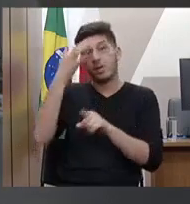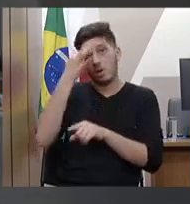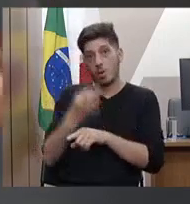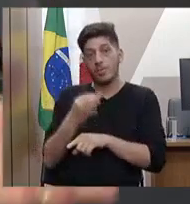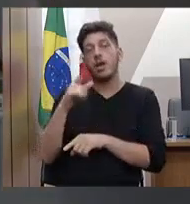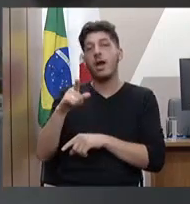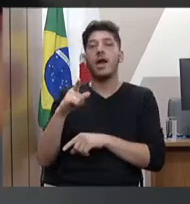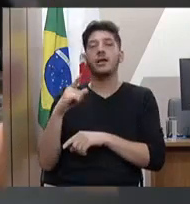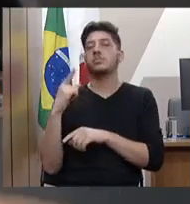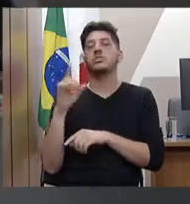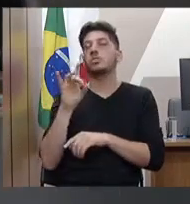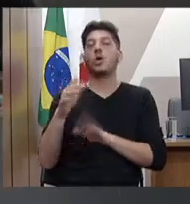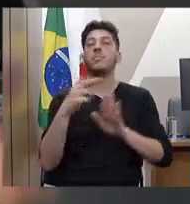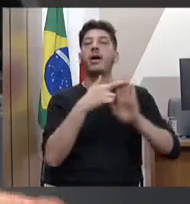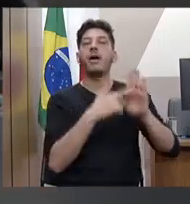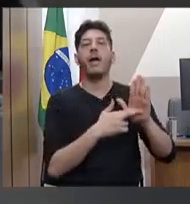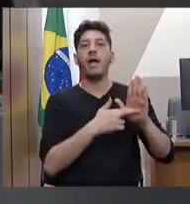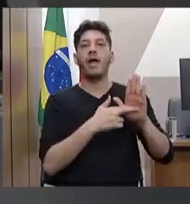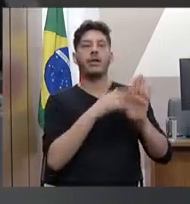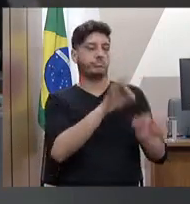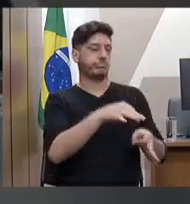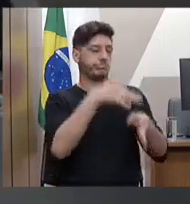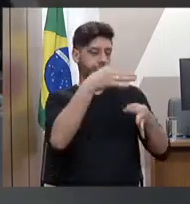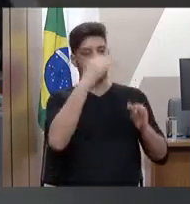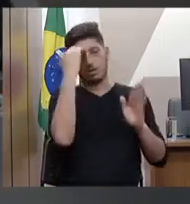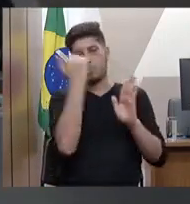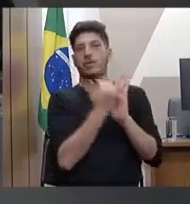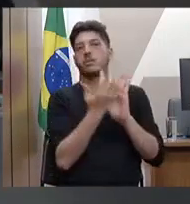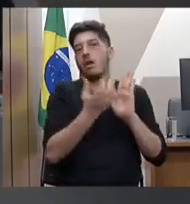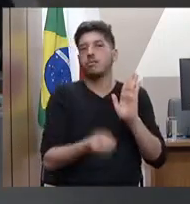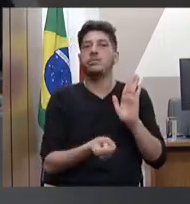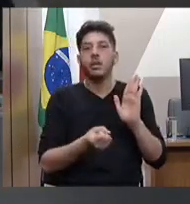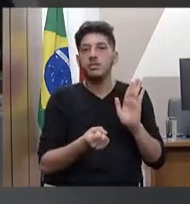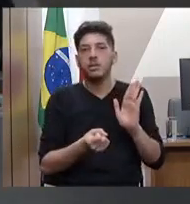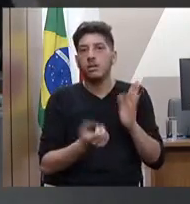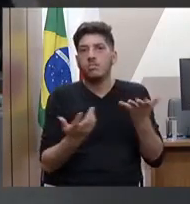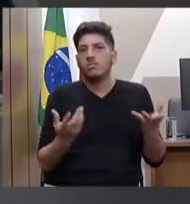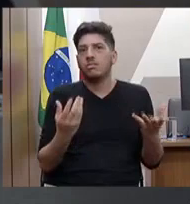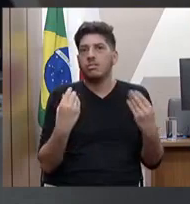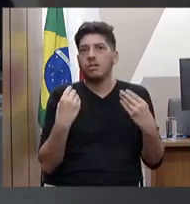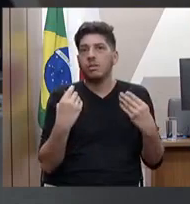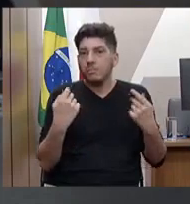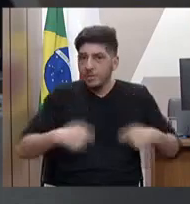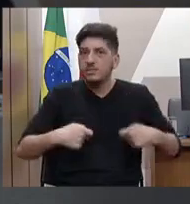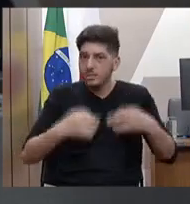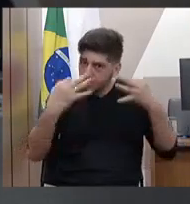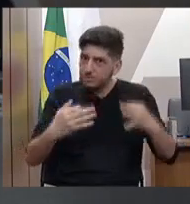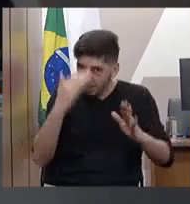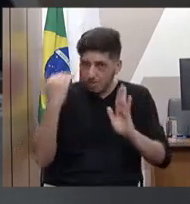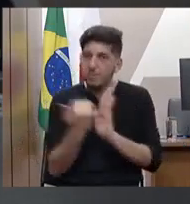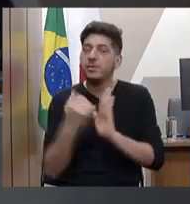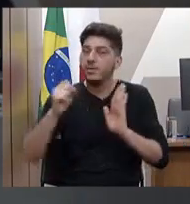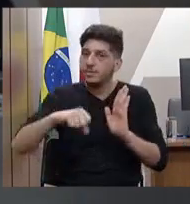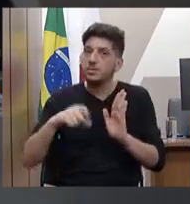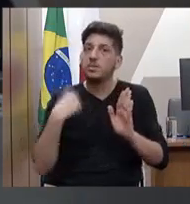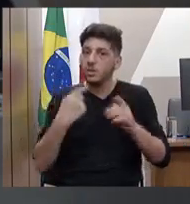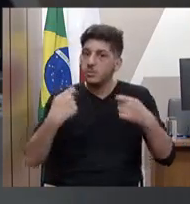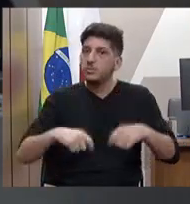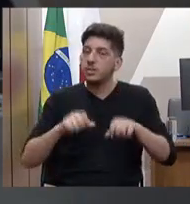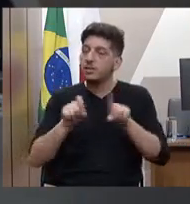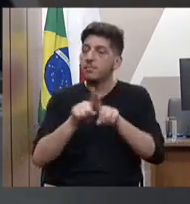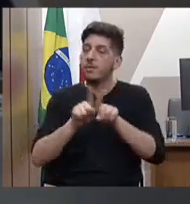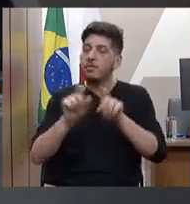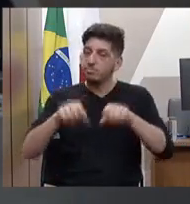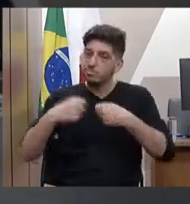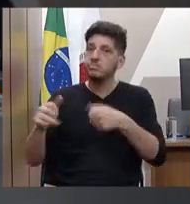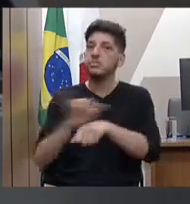isso aí é nada é a mesma coisa que nada então acho que é importante a gente tomar medidas nesse sentido